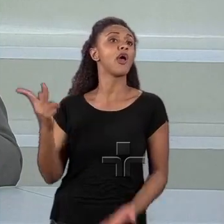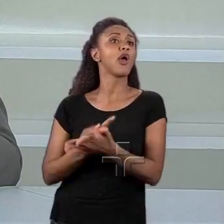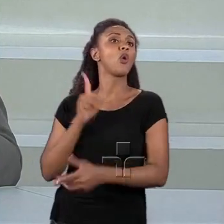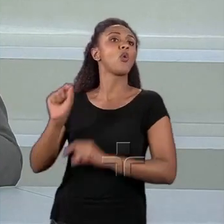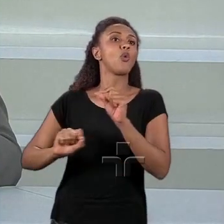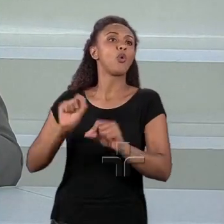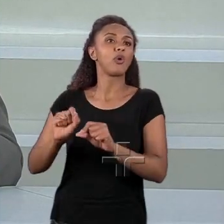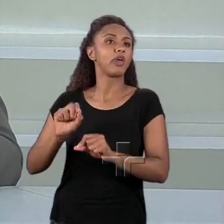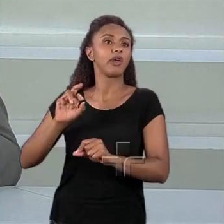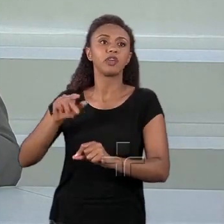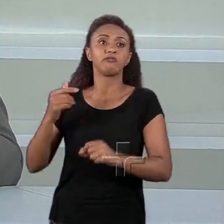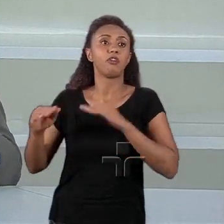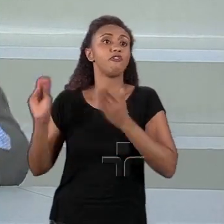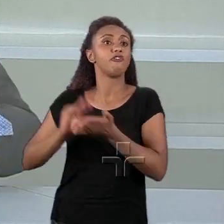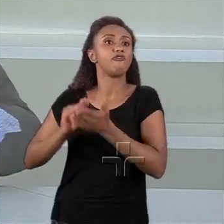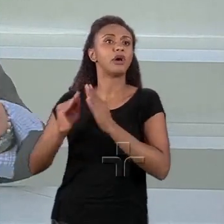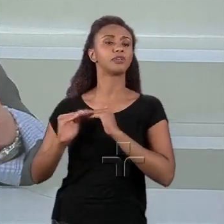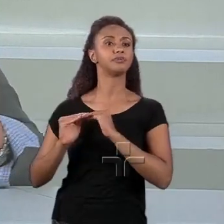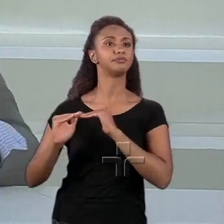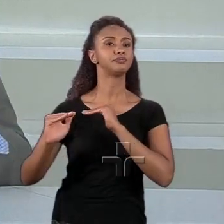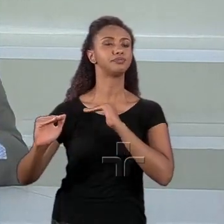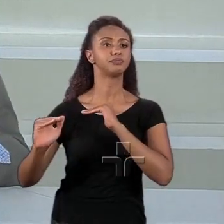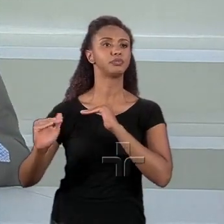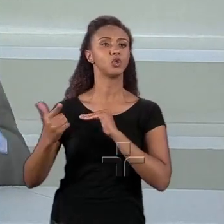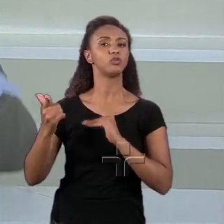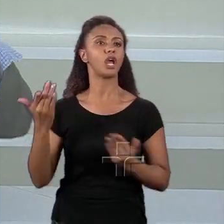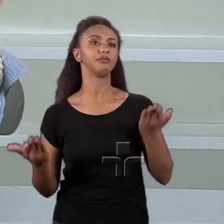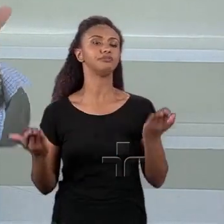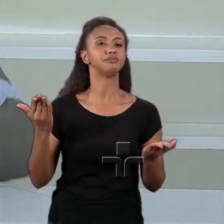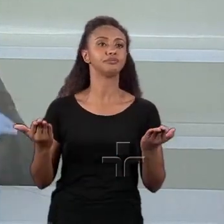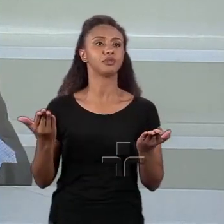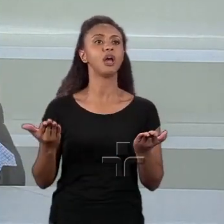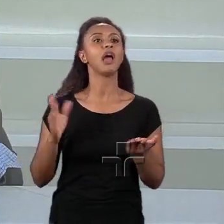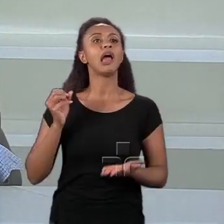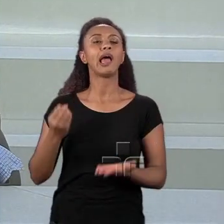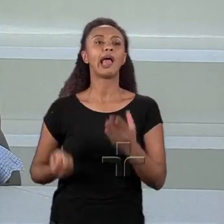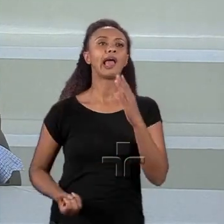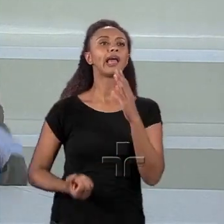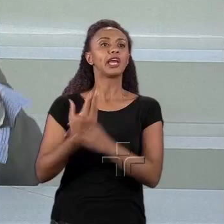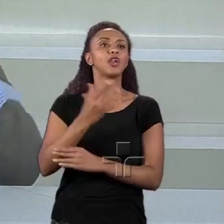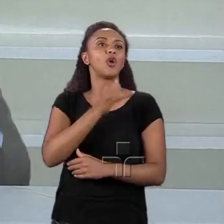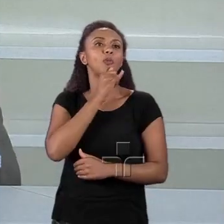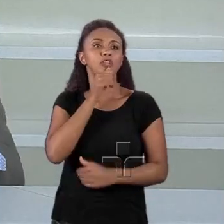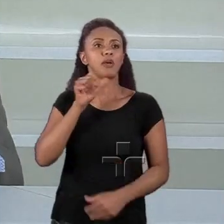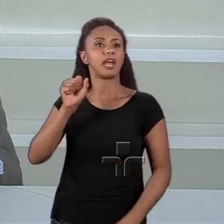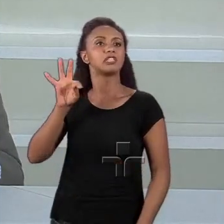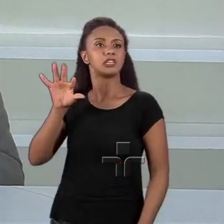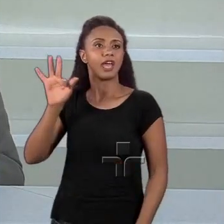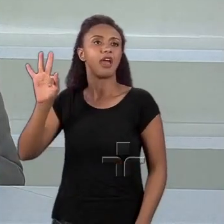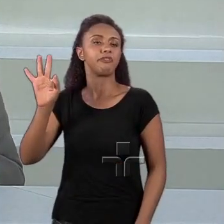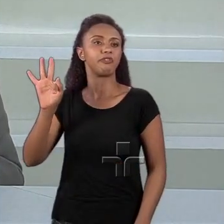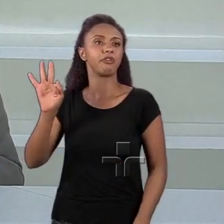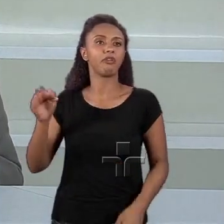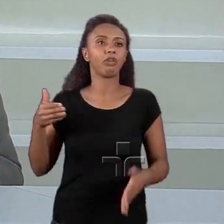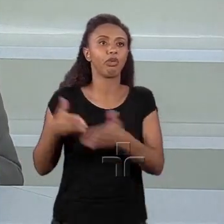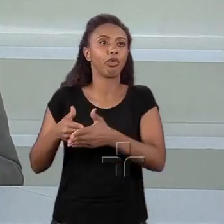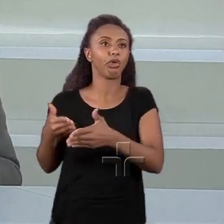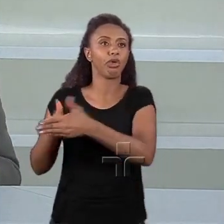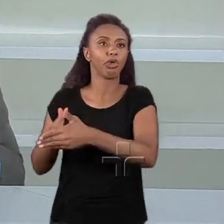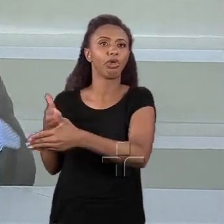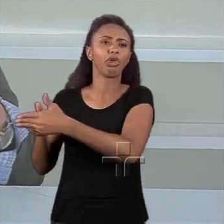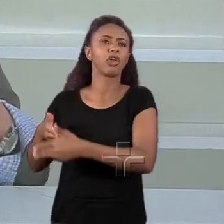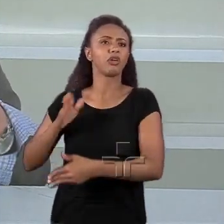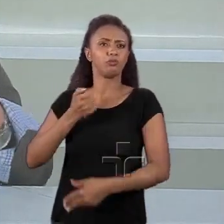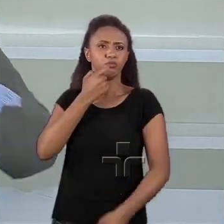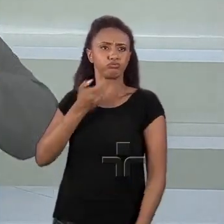estabilidade institucional do país. Criamos a tal da judicialização, uma questão que a Suprema Corte, barreira. Nós falamos muito há pouco sobre a